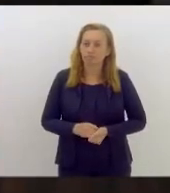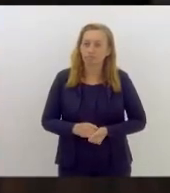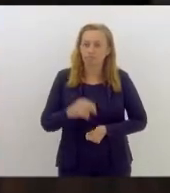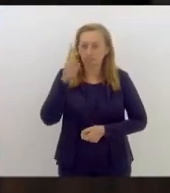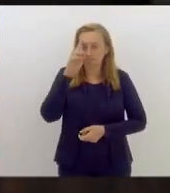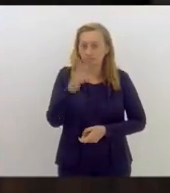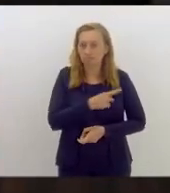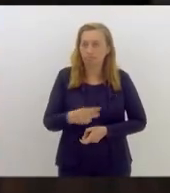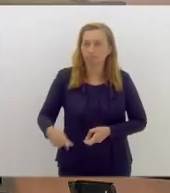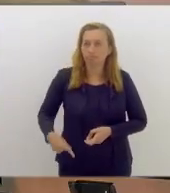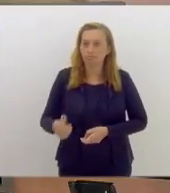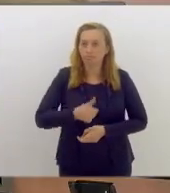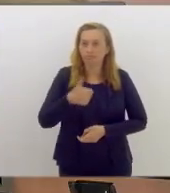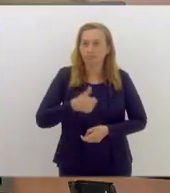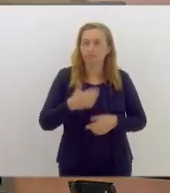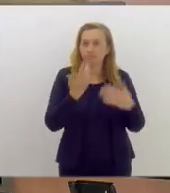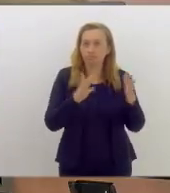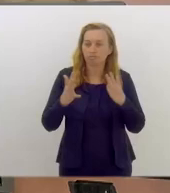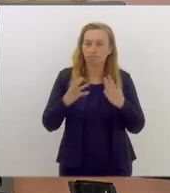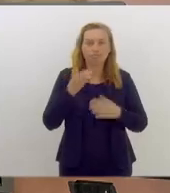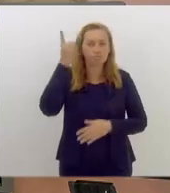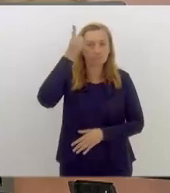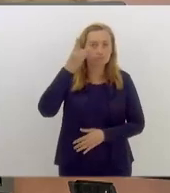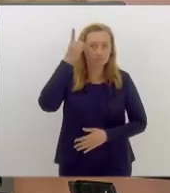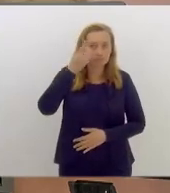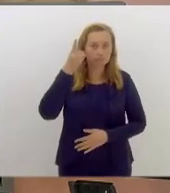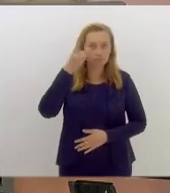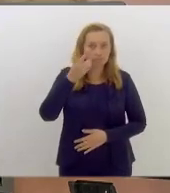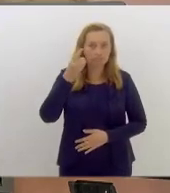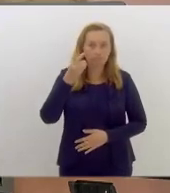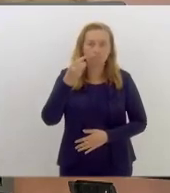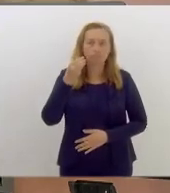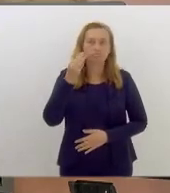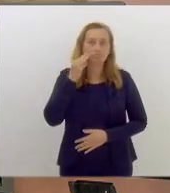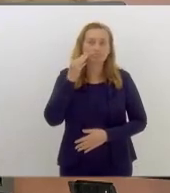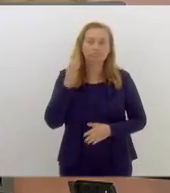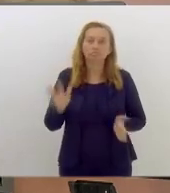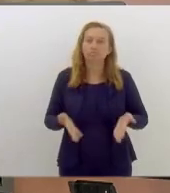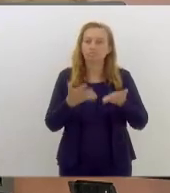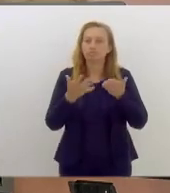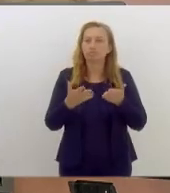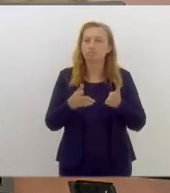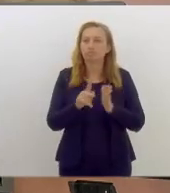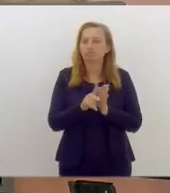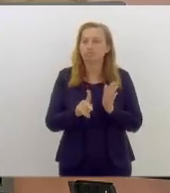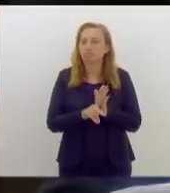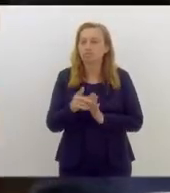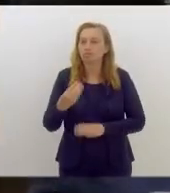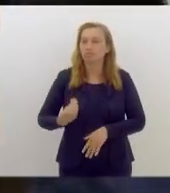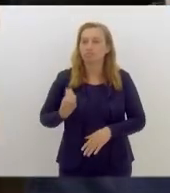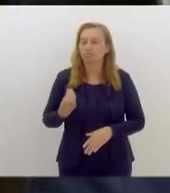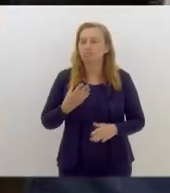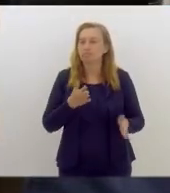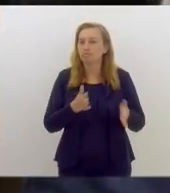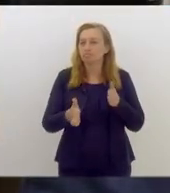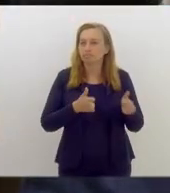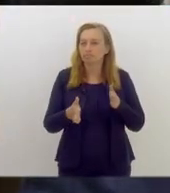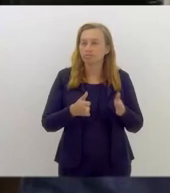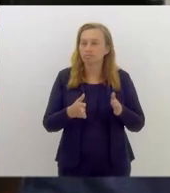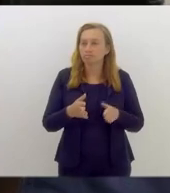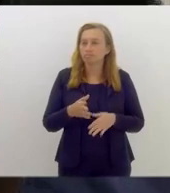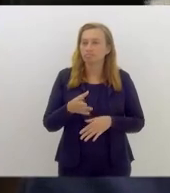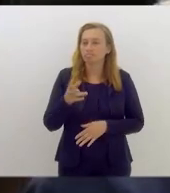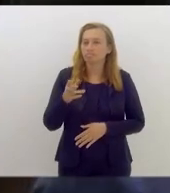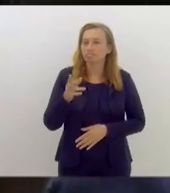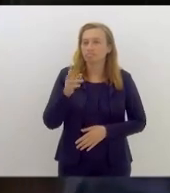Senhor presidente, em primeiro lugar, parabenizar a deputada Mônica Francisco pela iniciativa do projeto. A gente vive um período de emergência